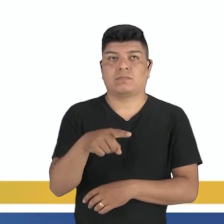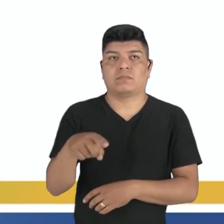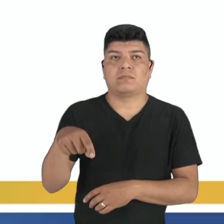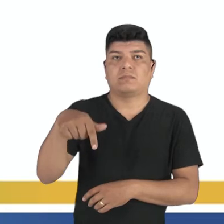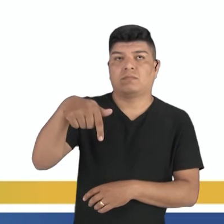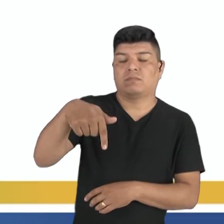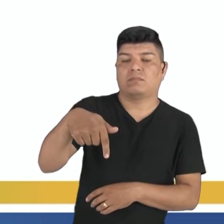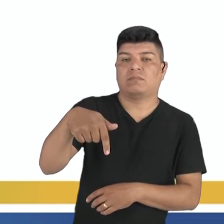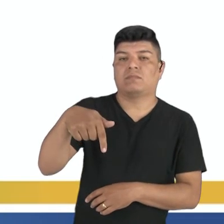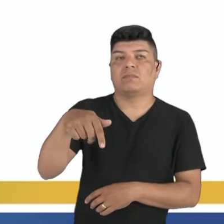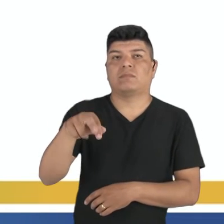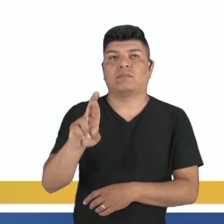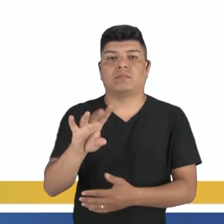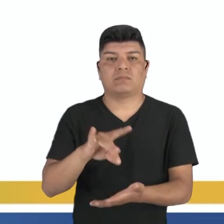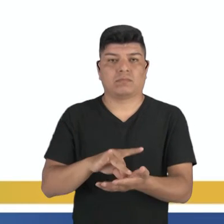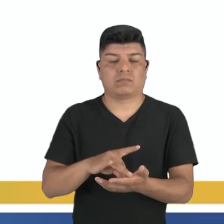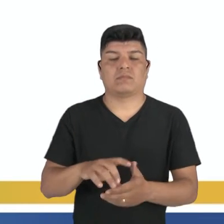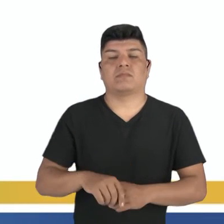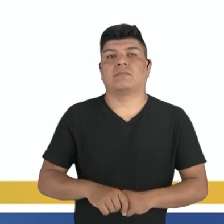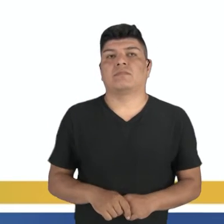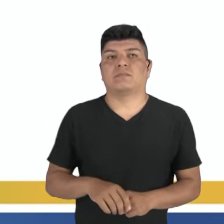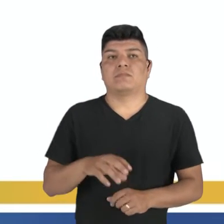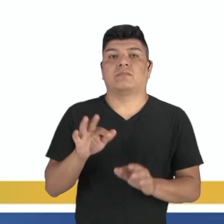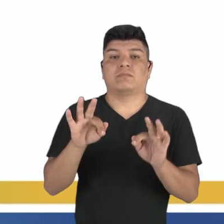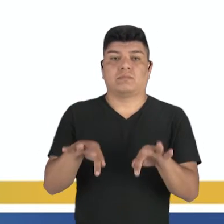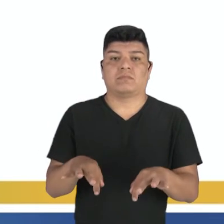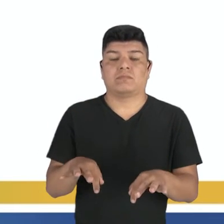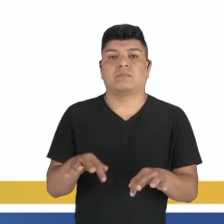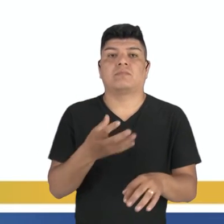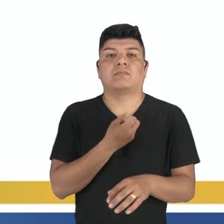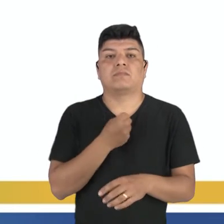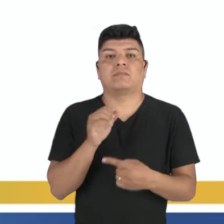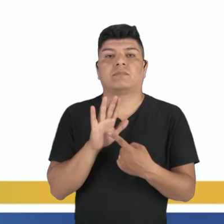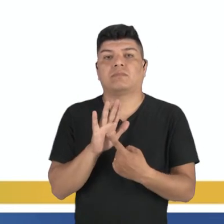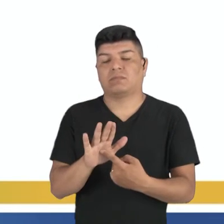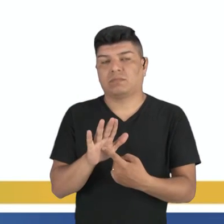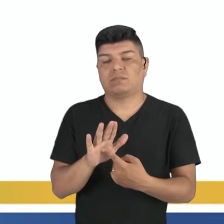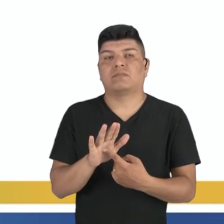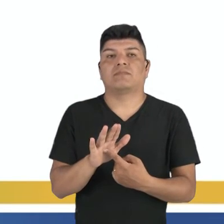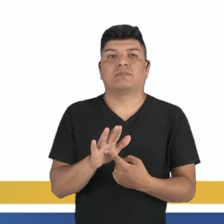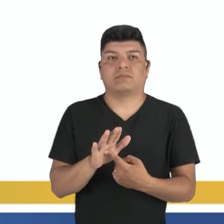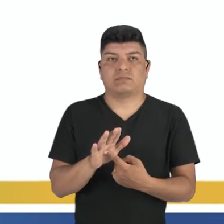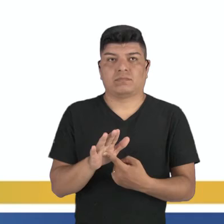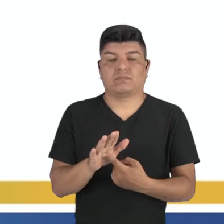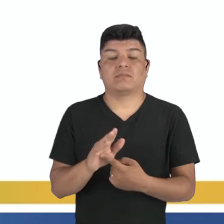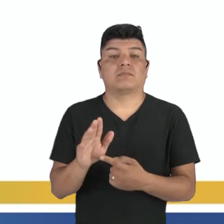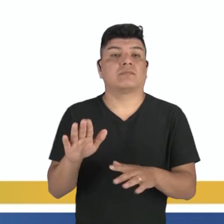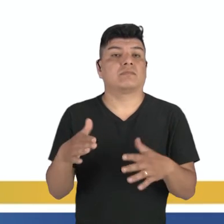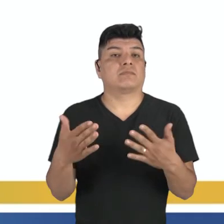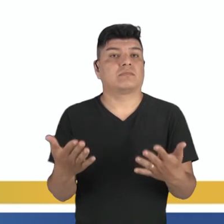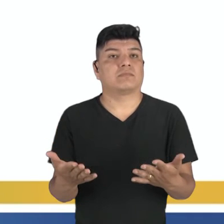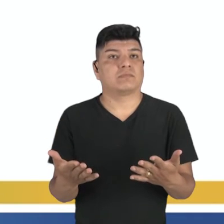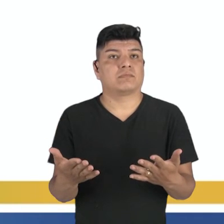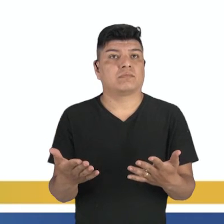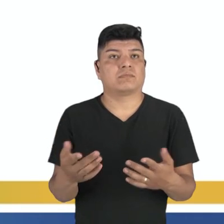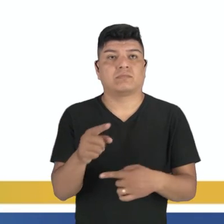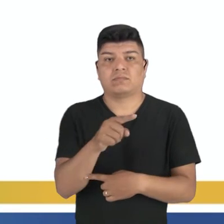inteiro, racional e real. E o último número apresentado aí, ele vai ser um número,